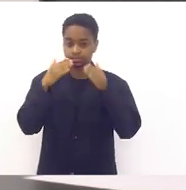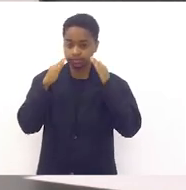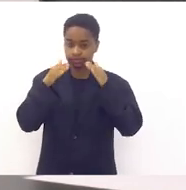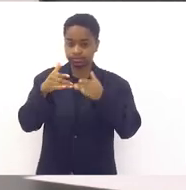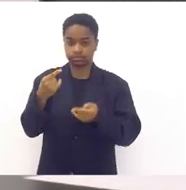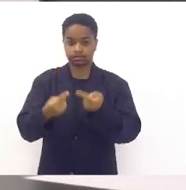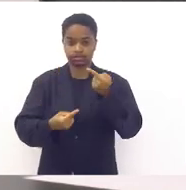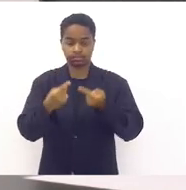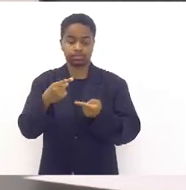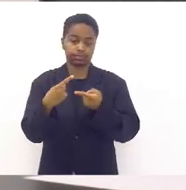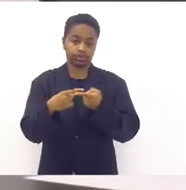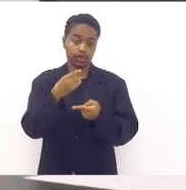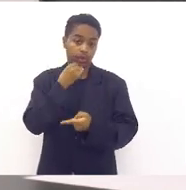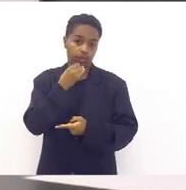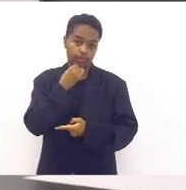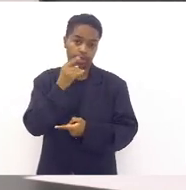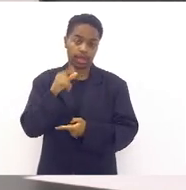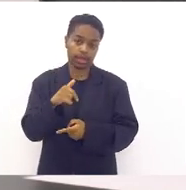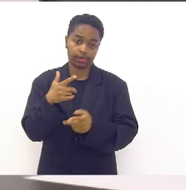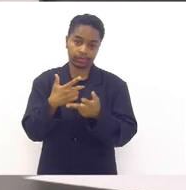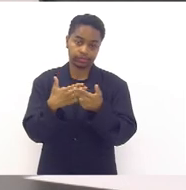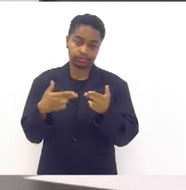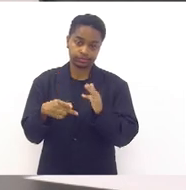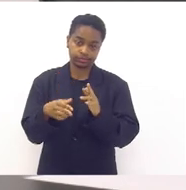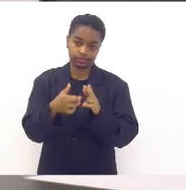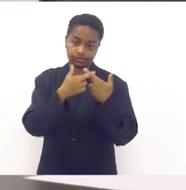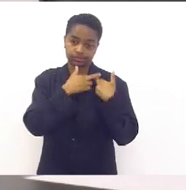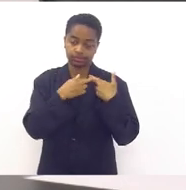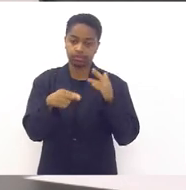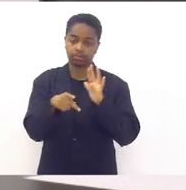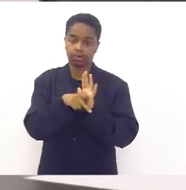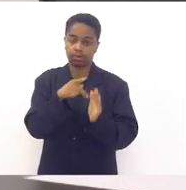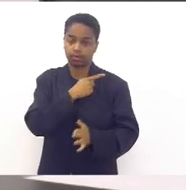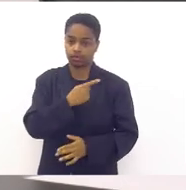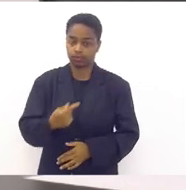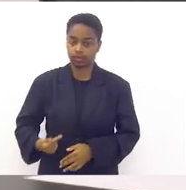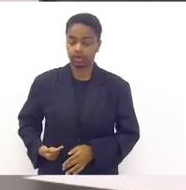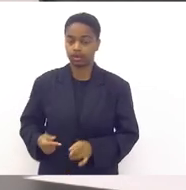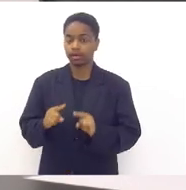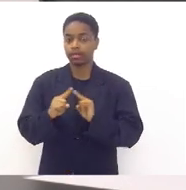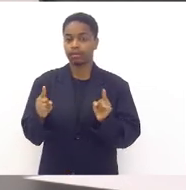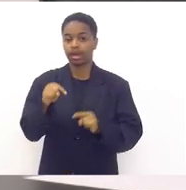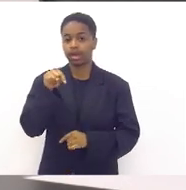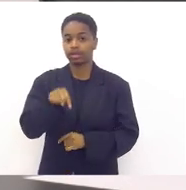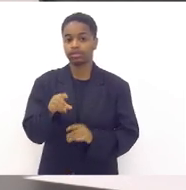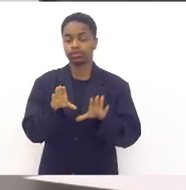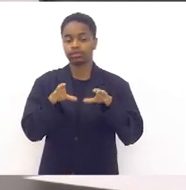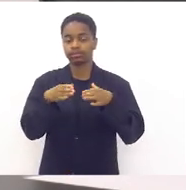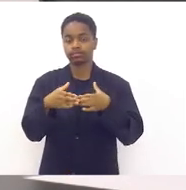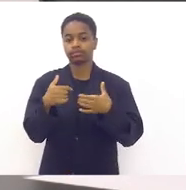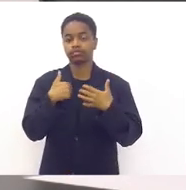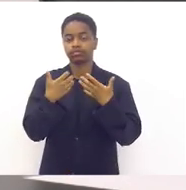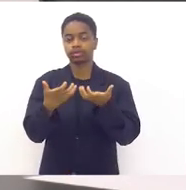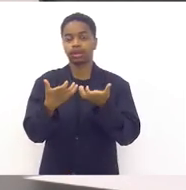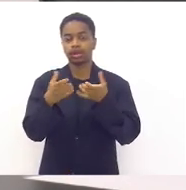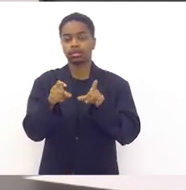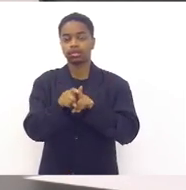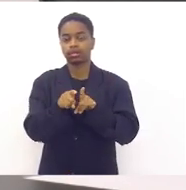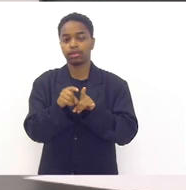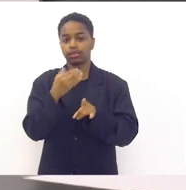óbvio que isso é uma tratativa que o governo tem que fazer e essa comissão... deputado Luiz Paulo, queria que Vossa